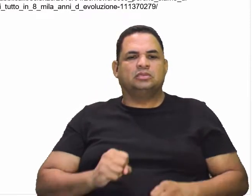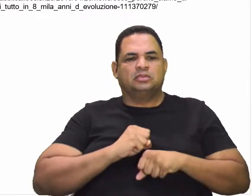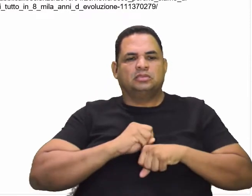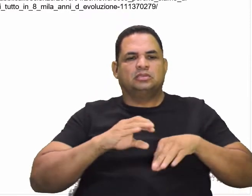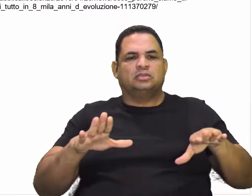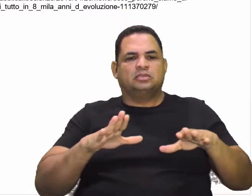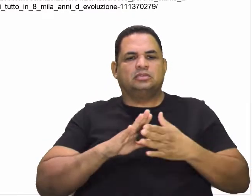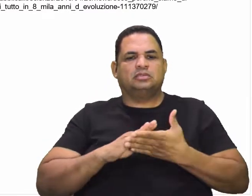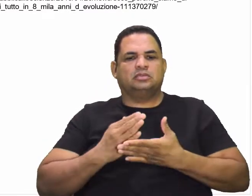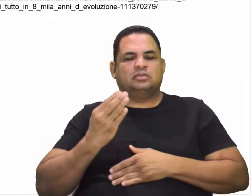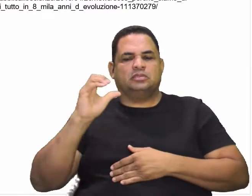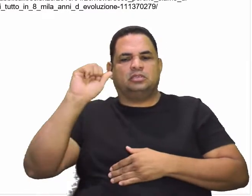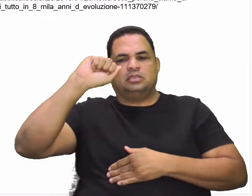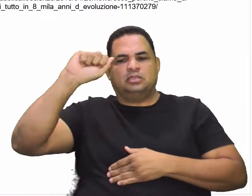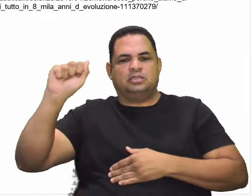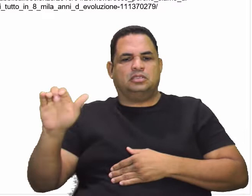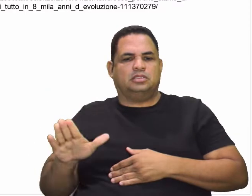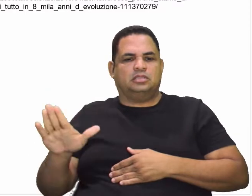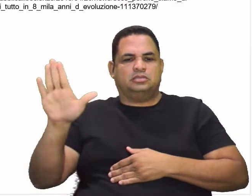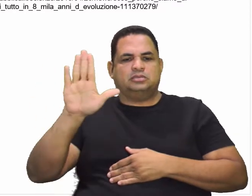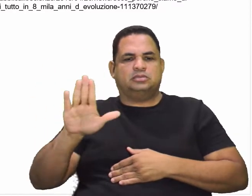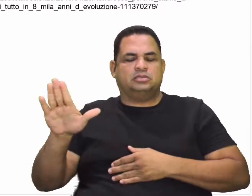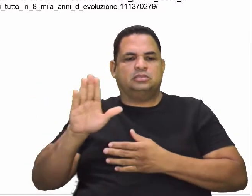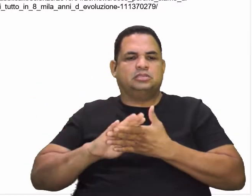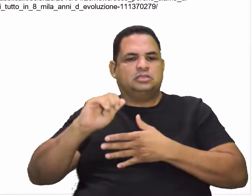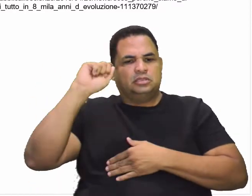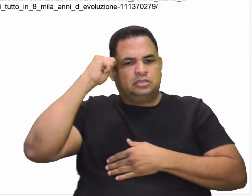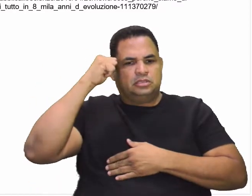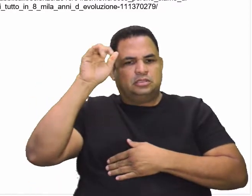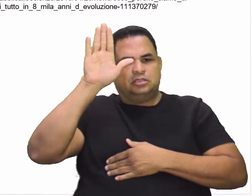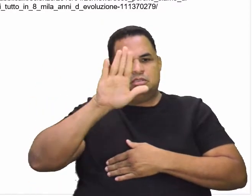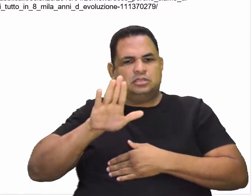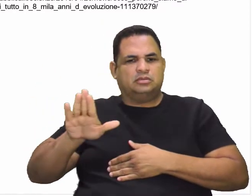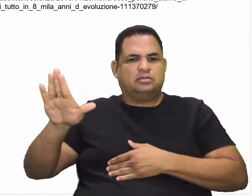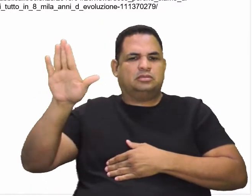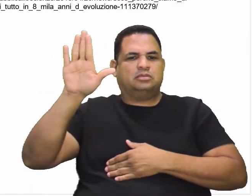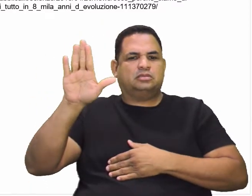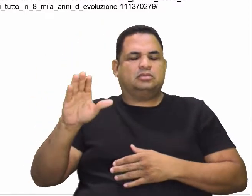direção à Ásia e à Europa. África Oriental.